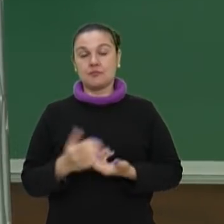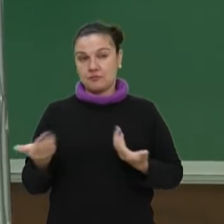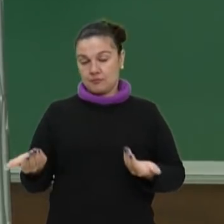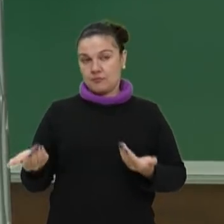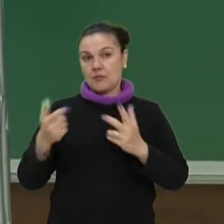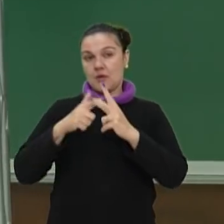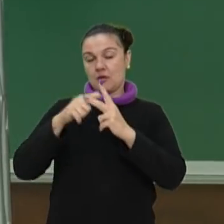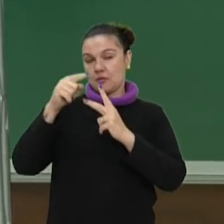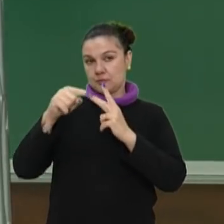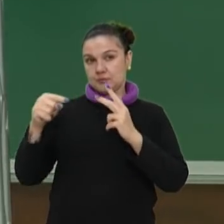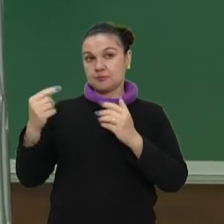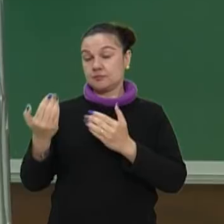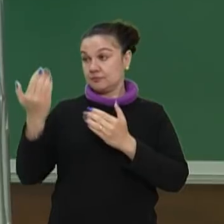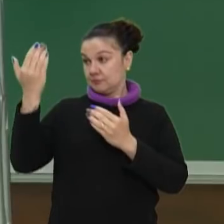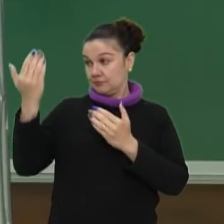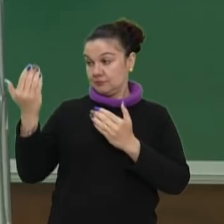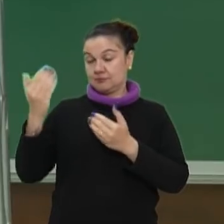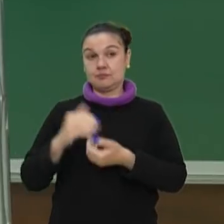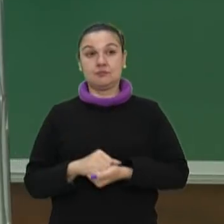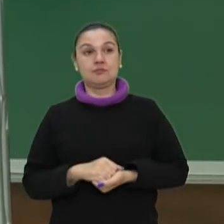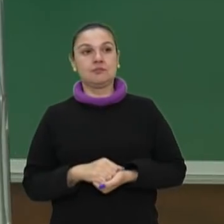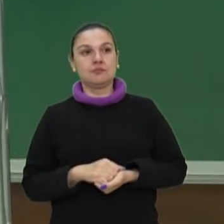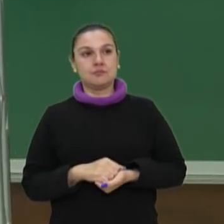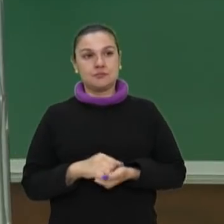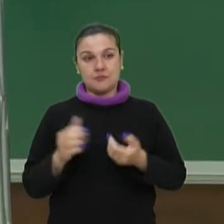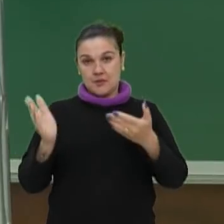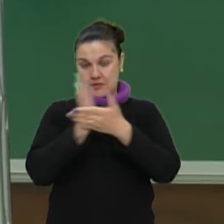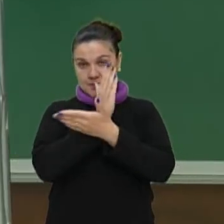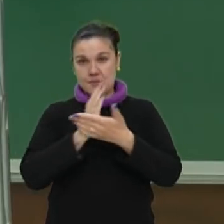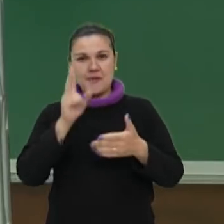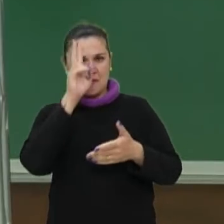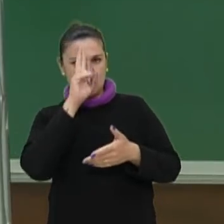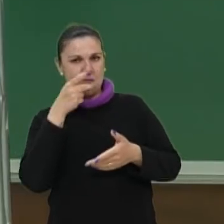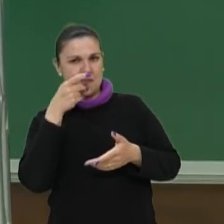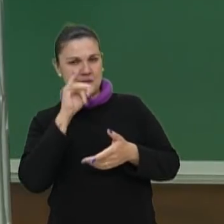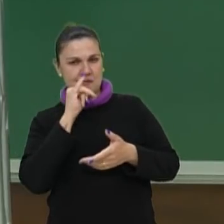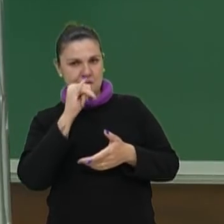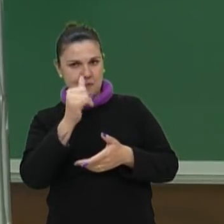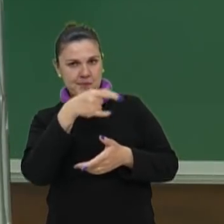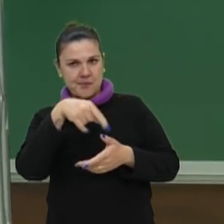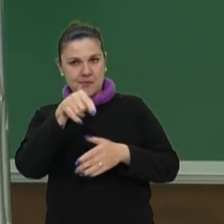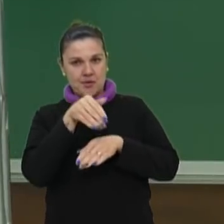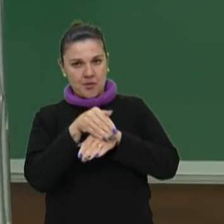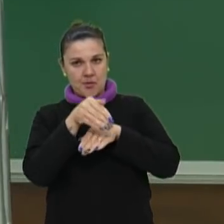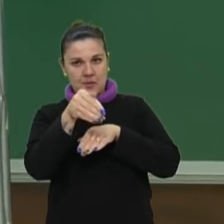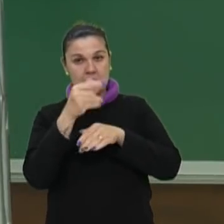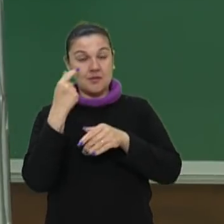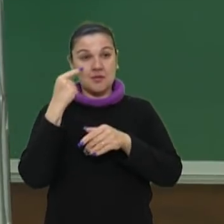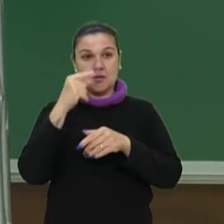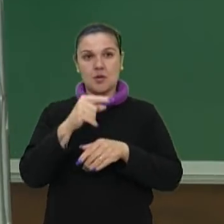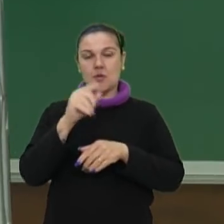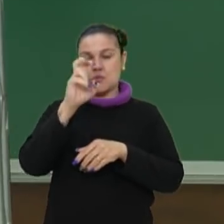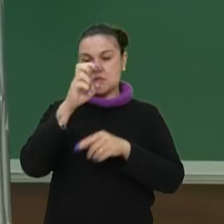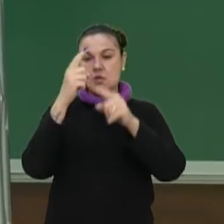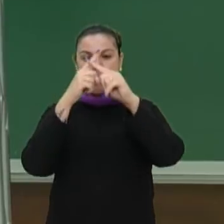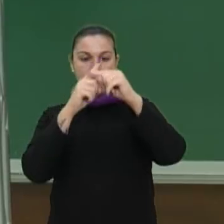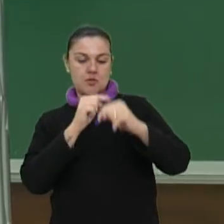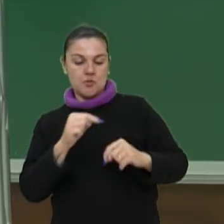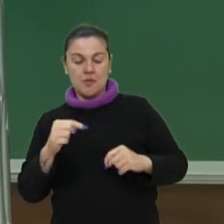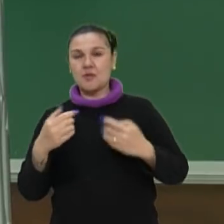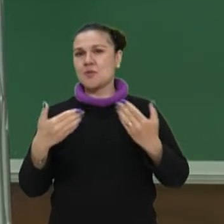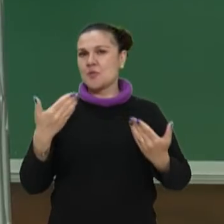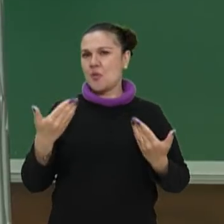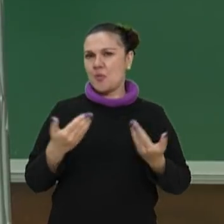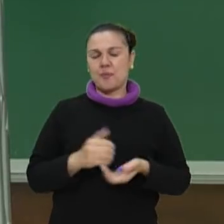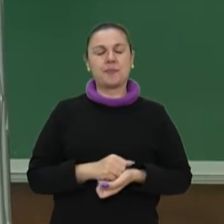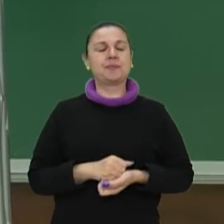1 e 2 vezes 1 é 2. E aqui a gente faz aquela separação que eu falei no começo, né? Aqui eu tenho 5 mais ou menos 1 sobre